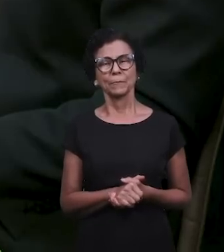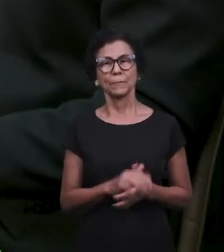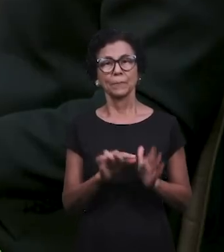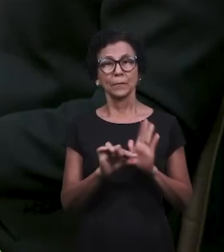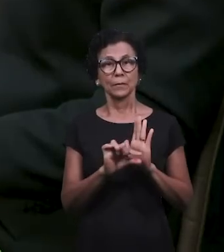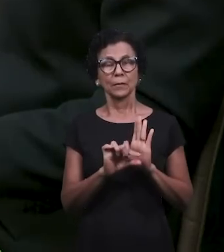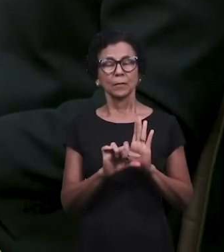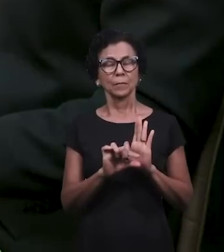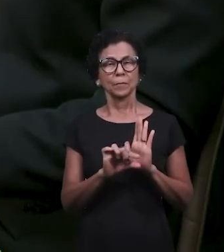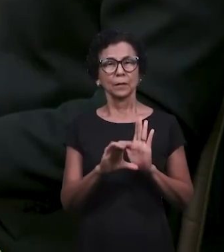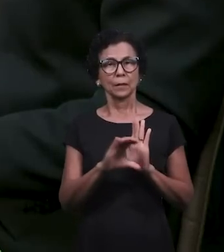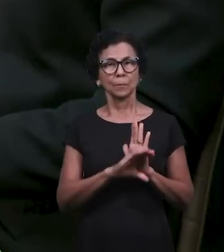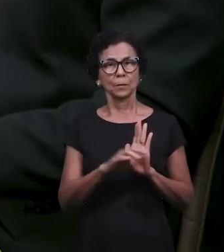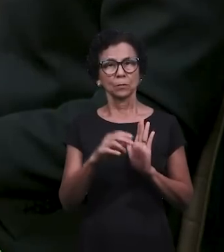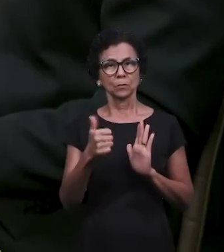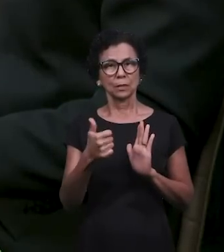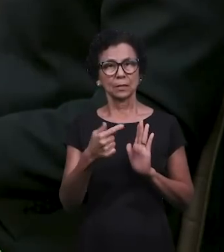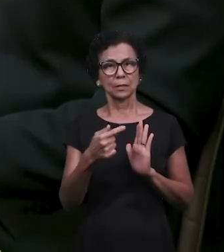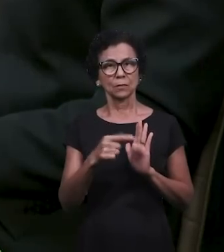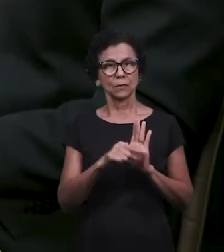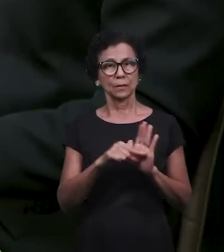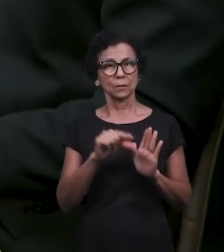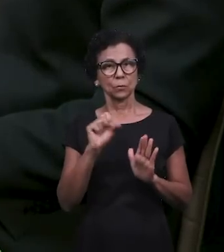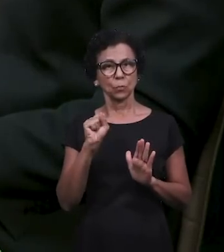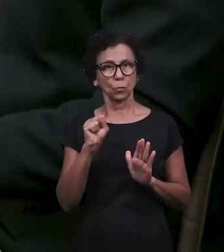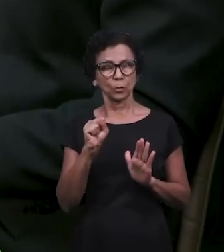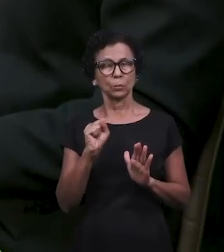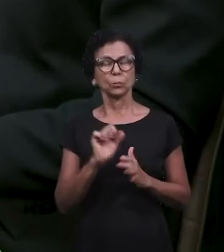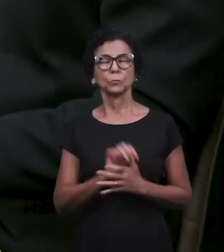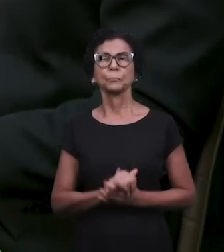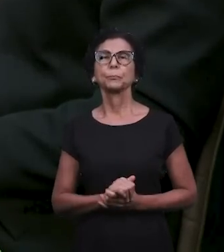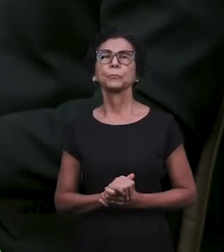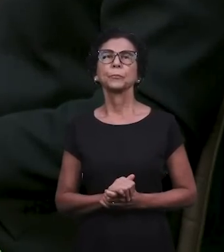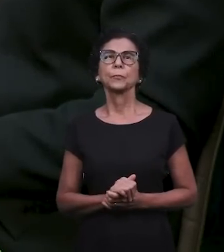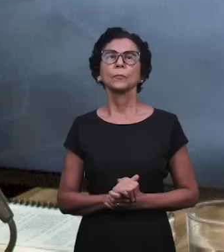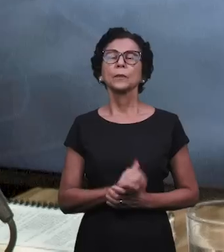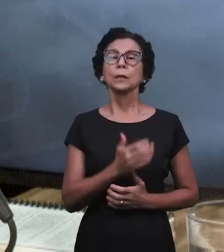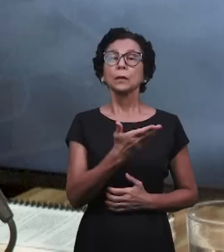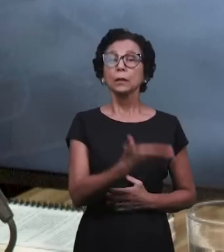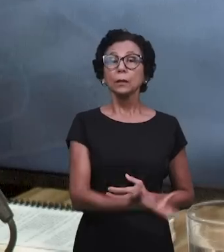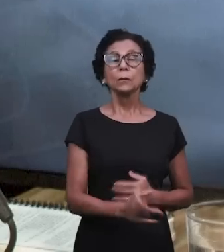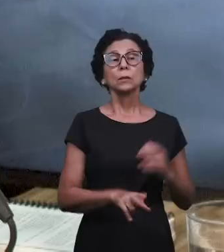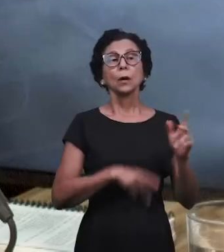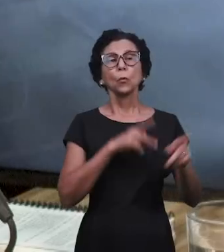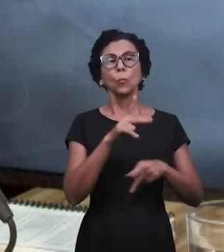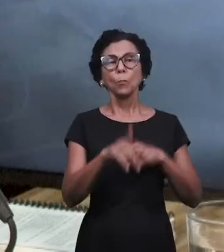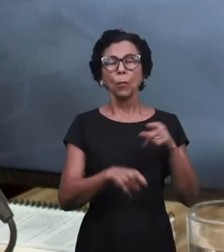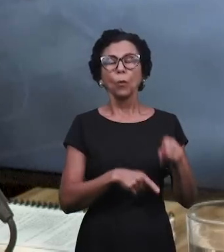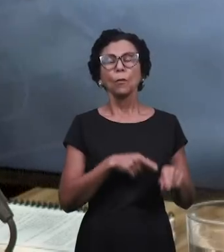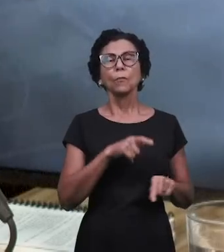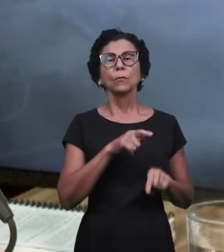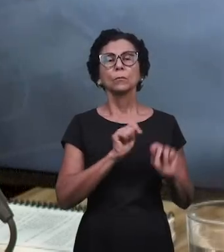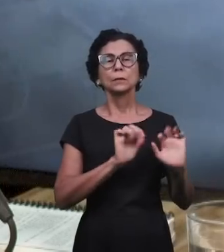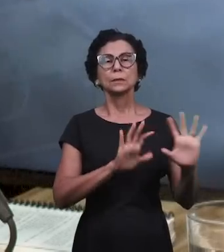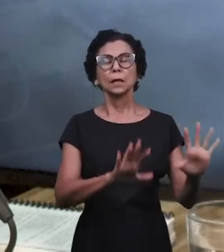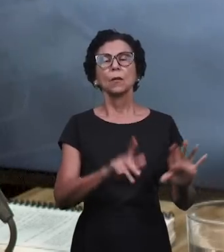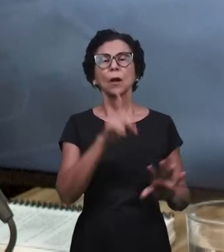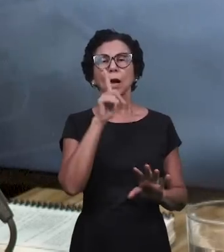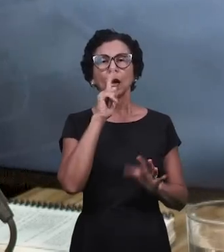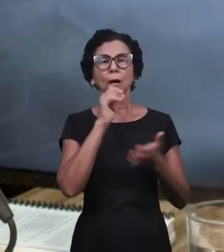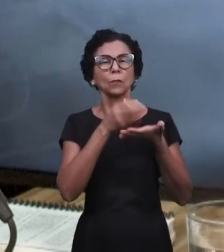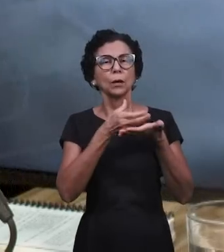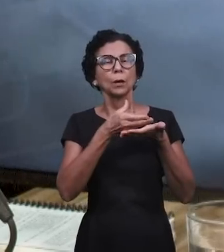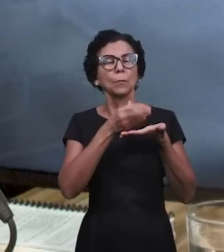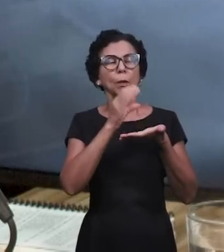partir do versículo 8 do capítulo 17. Eles já tinham sido descedentados, o Senhor